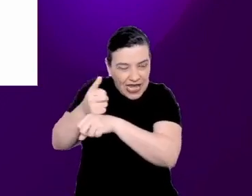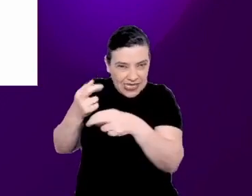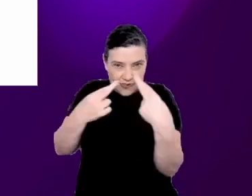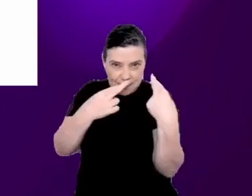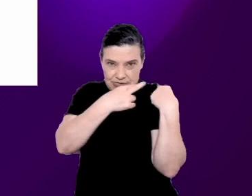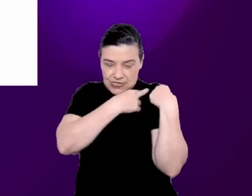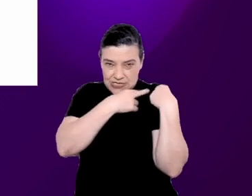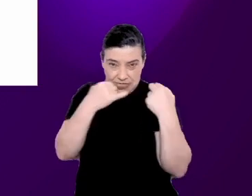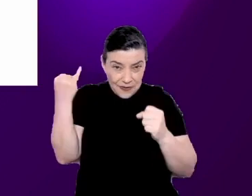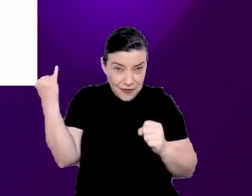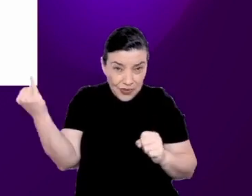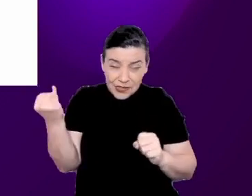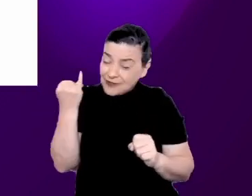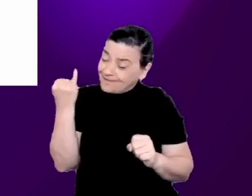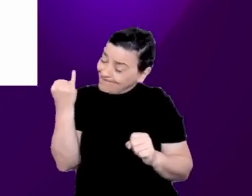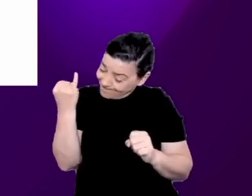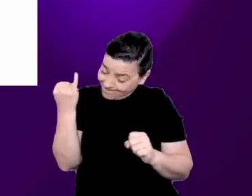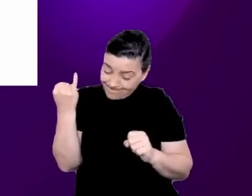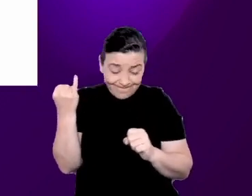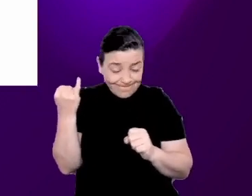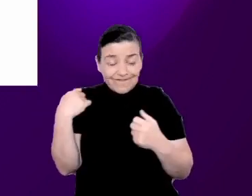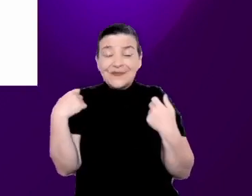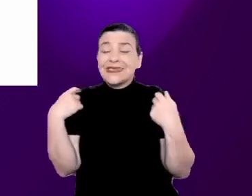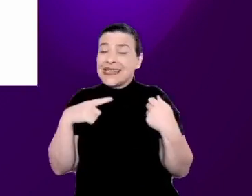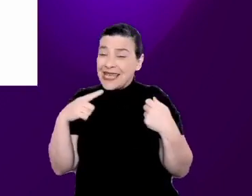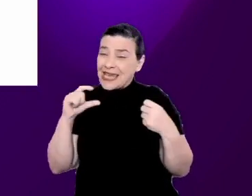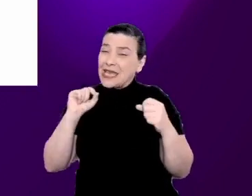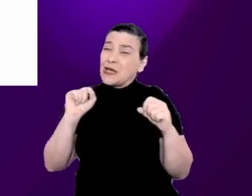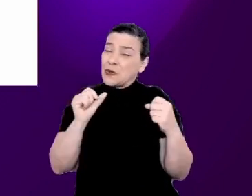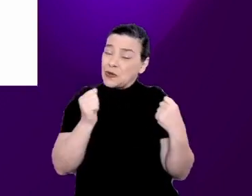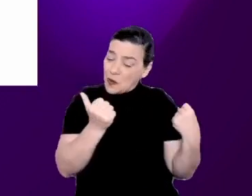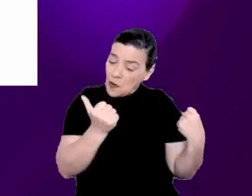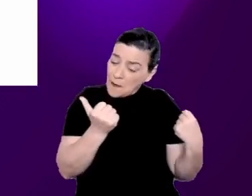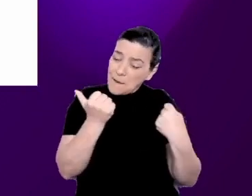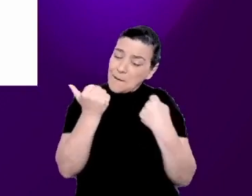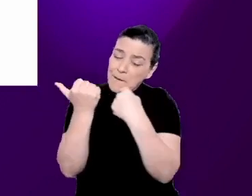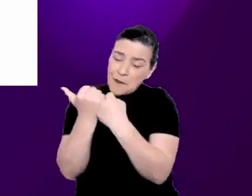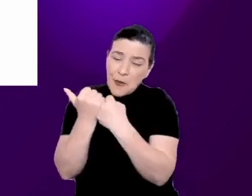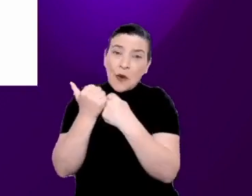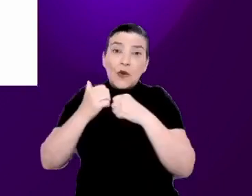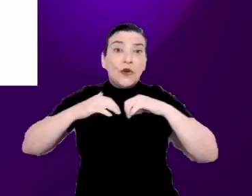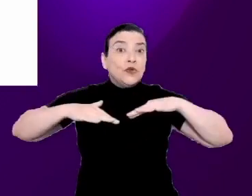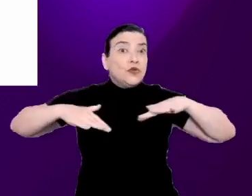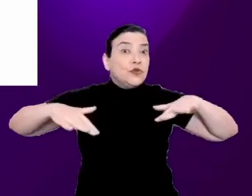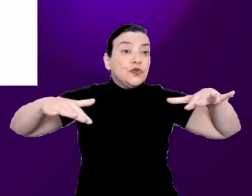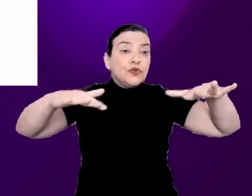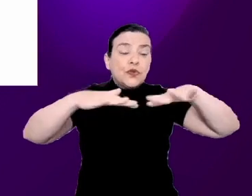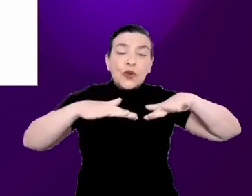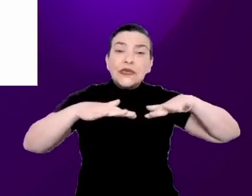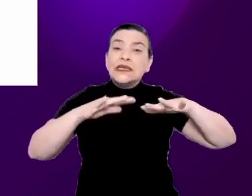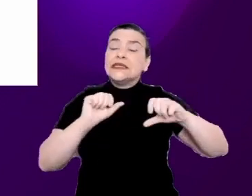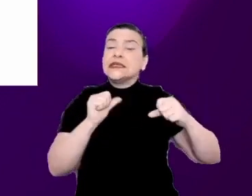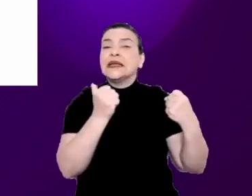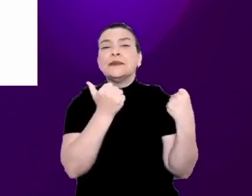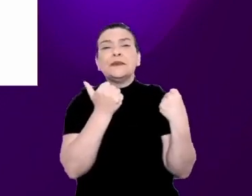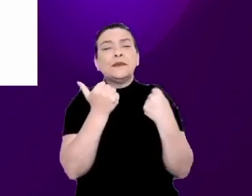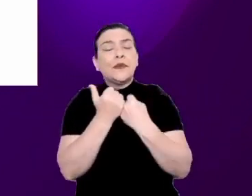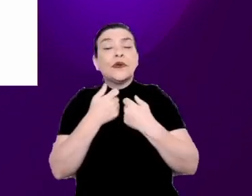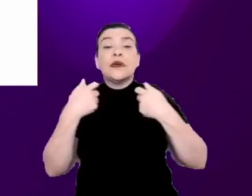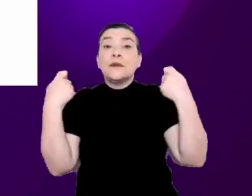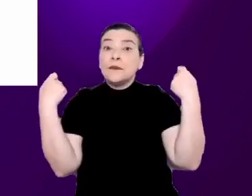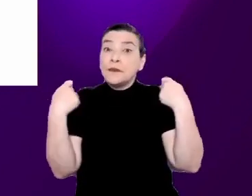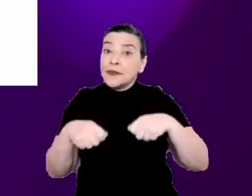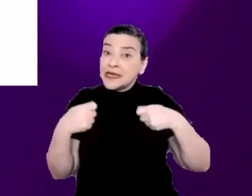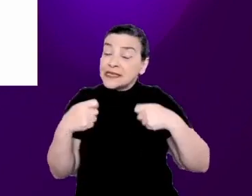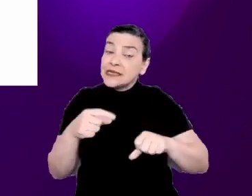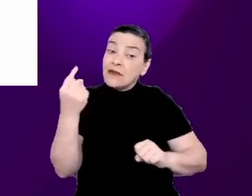atores importantes. A gente tem todo um background, né? Todas as áreas de apoio que precisam